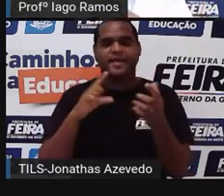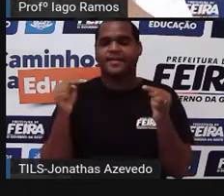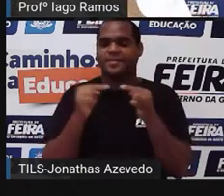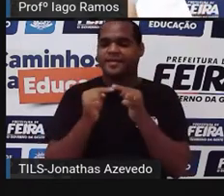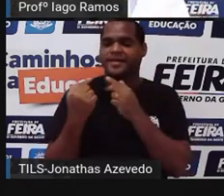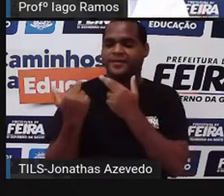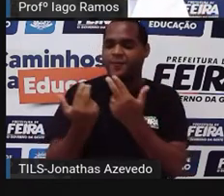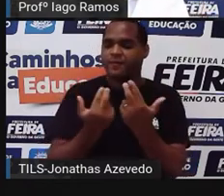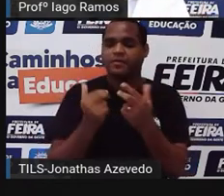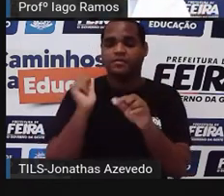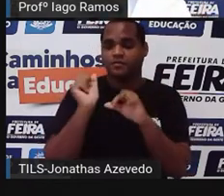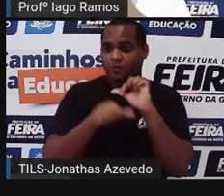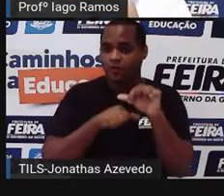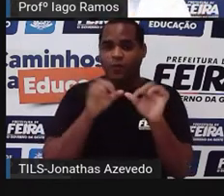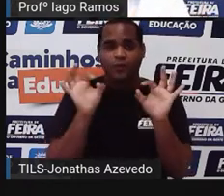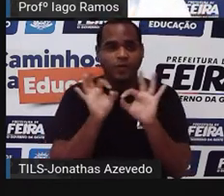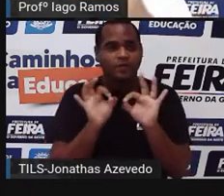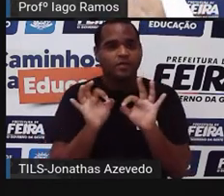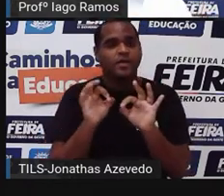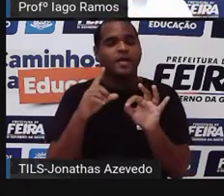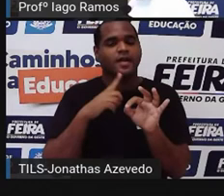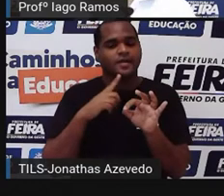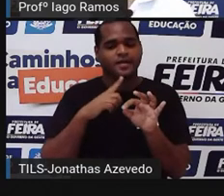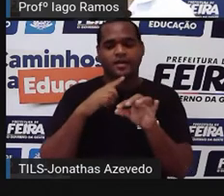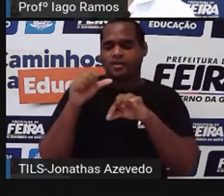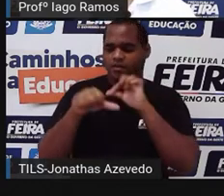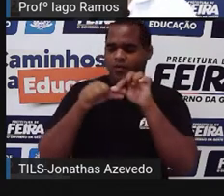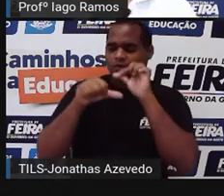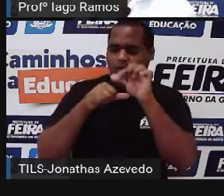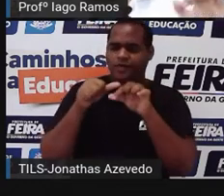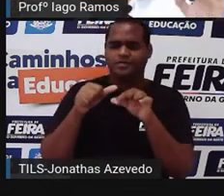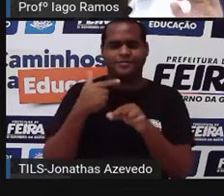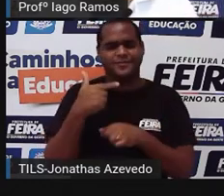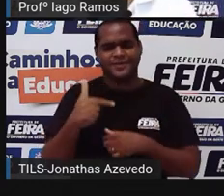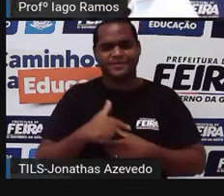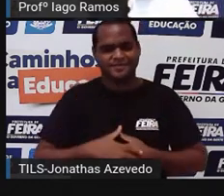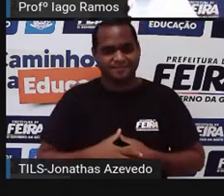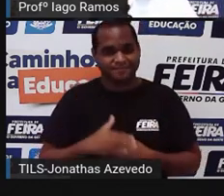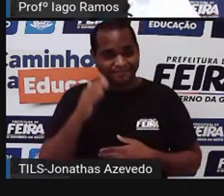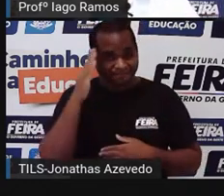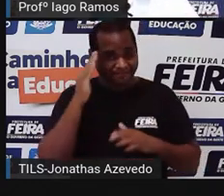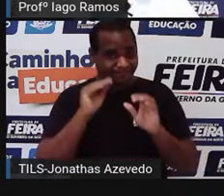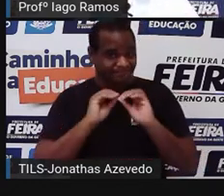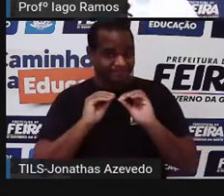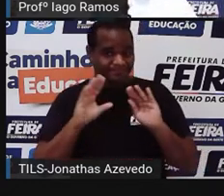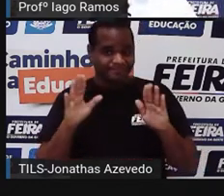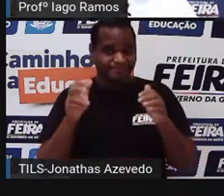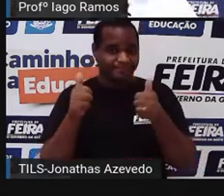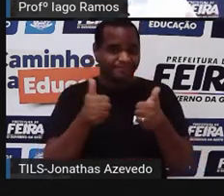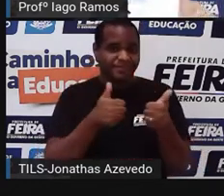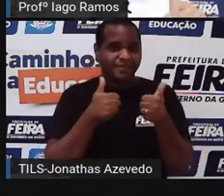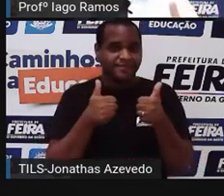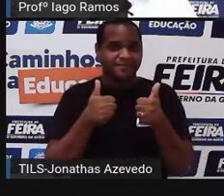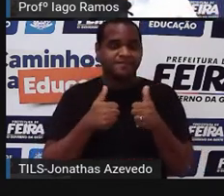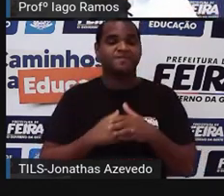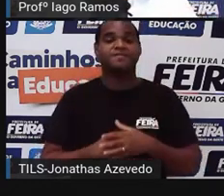iguais elas não mudam elas não sofrem alterações Deu para entender isso